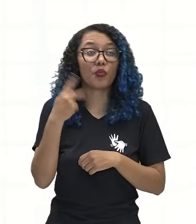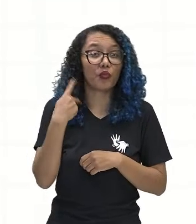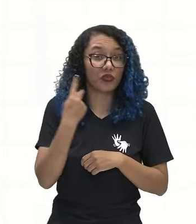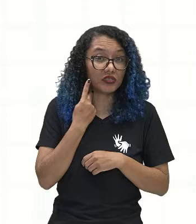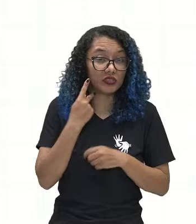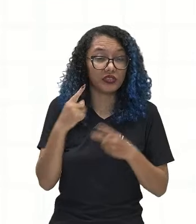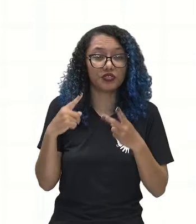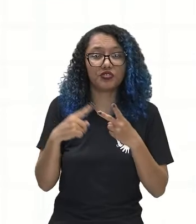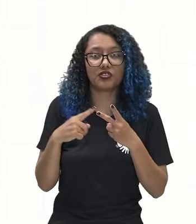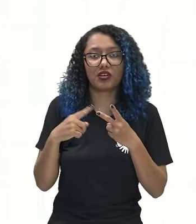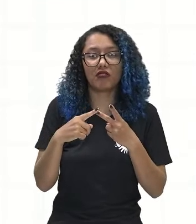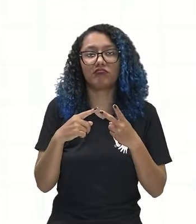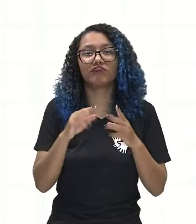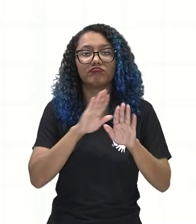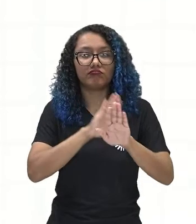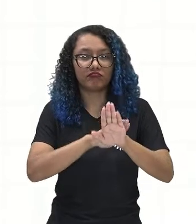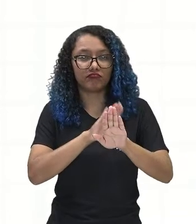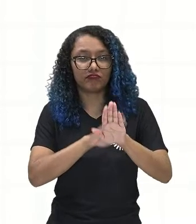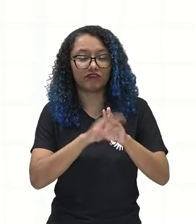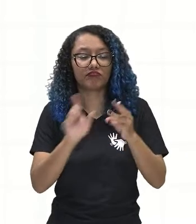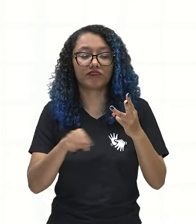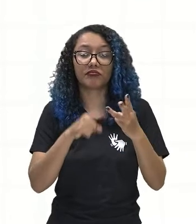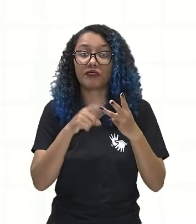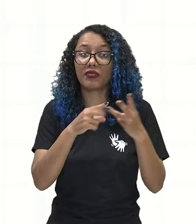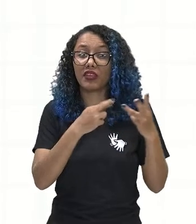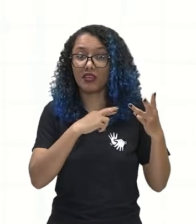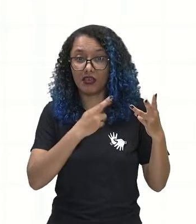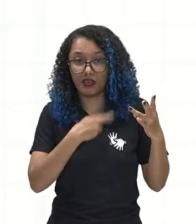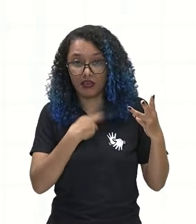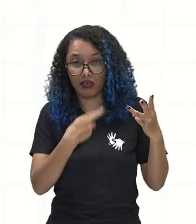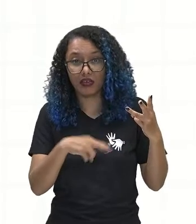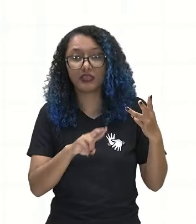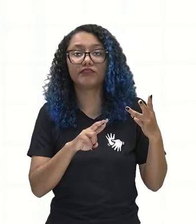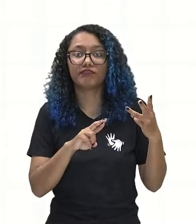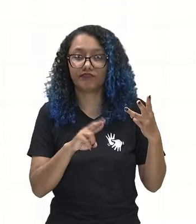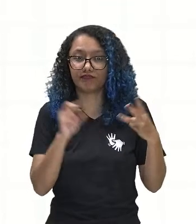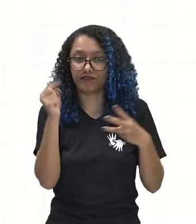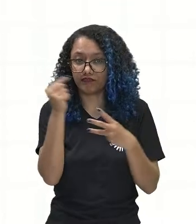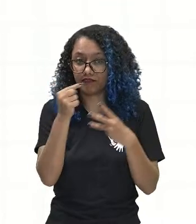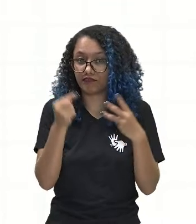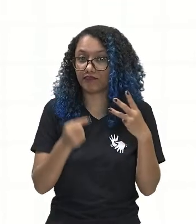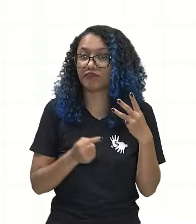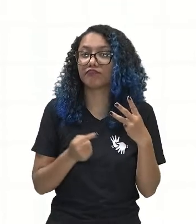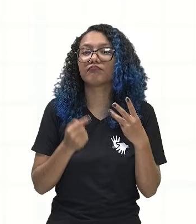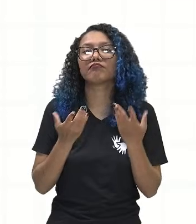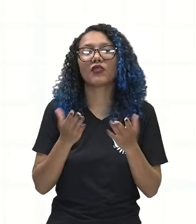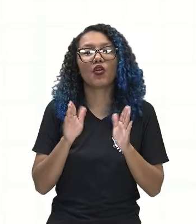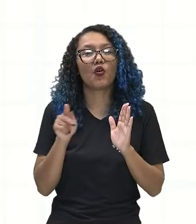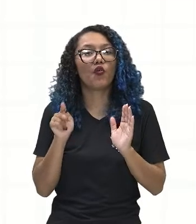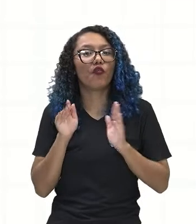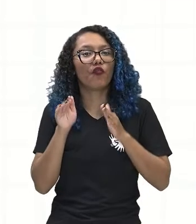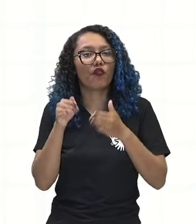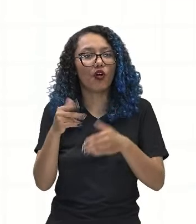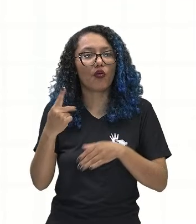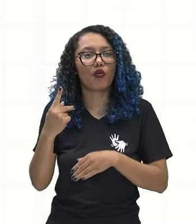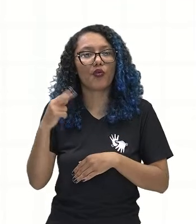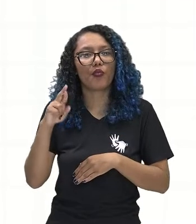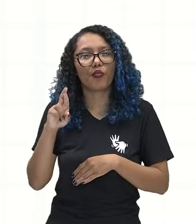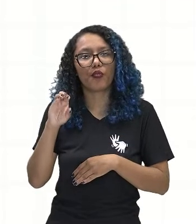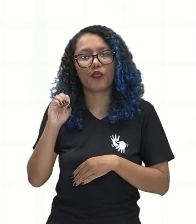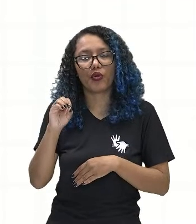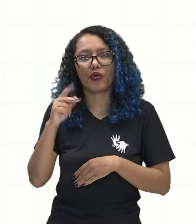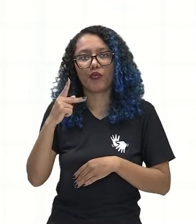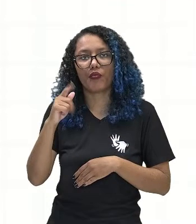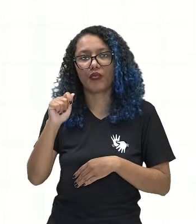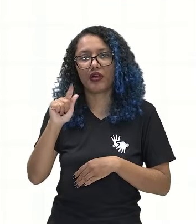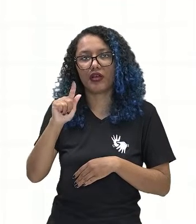política, como ideológica e como religiosa, né? Essas questões aqui. Então, a propaganda em si, como sinônimo